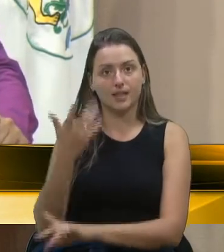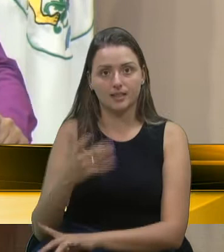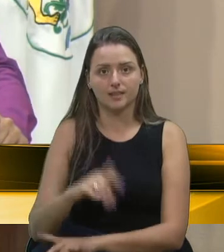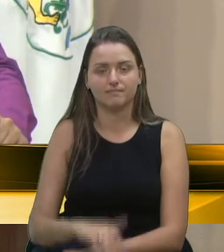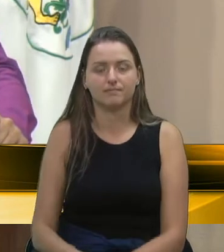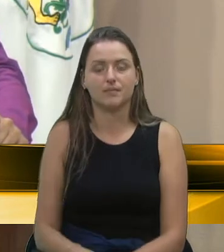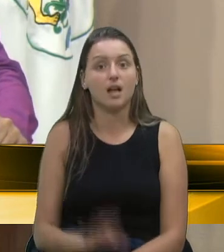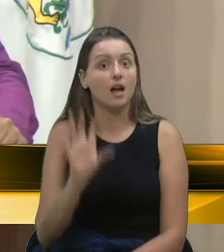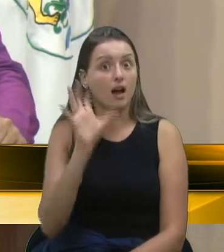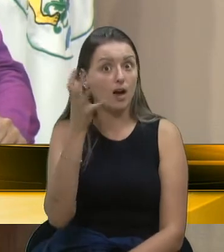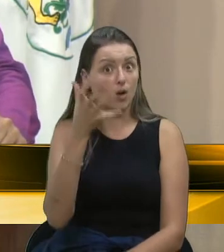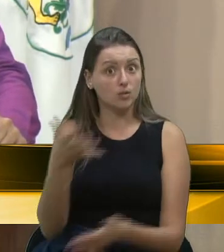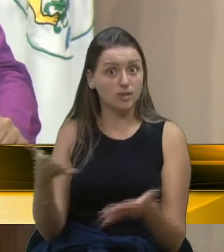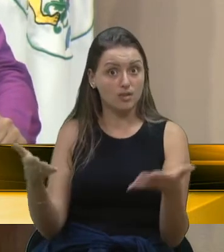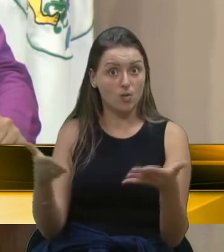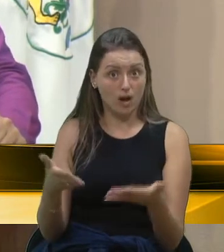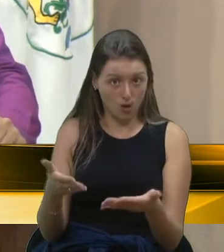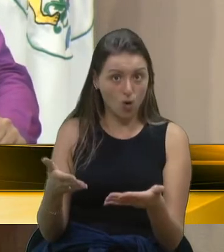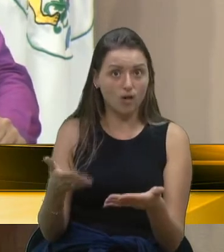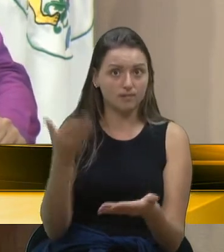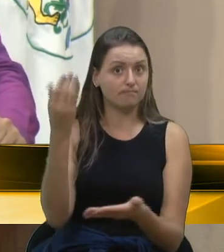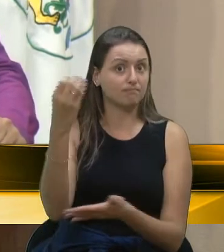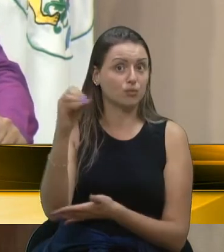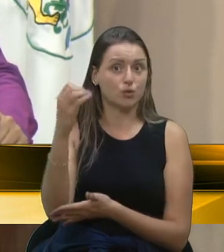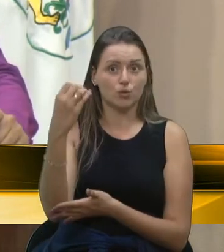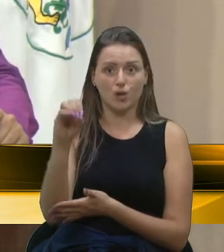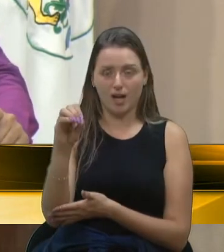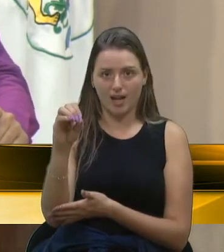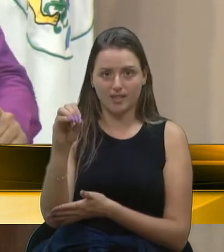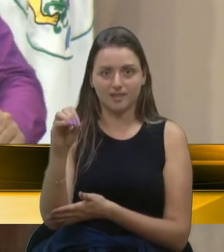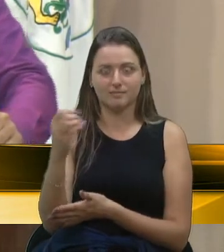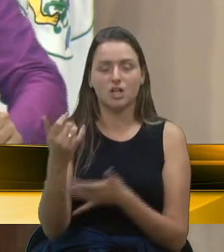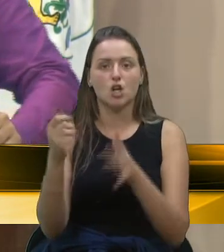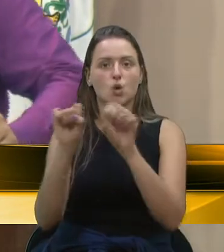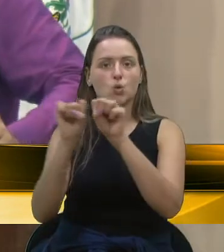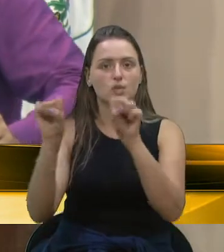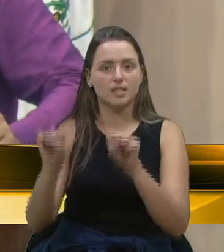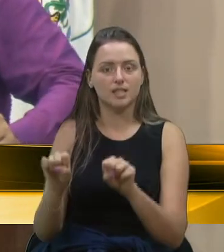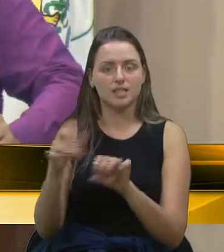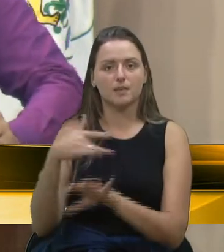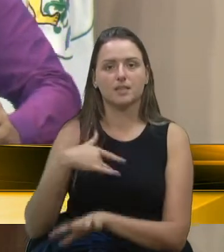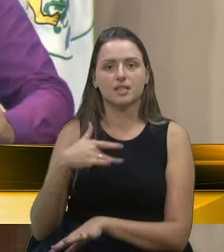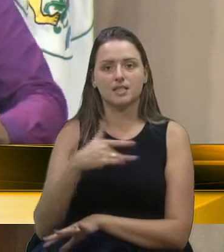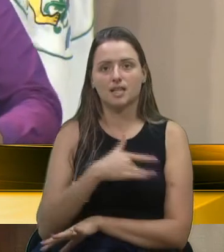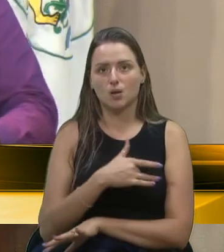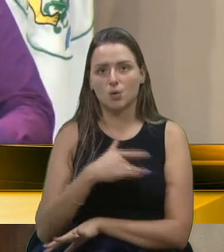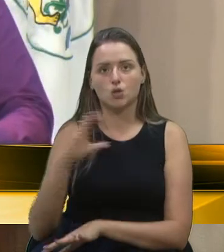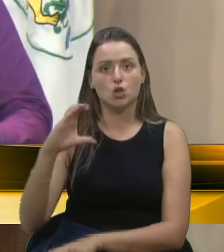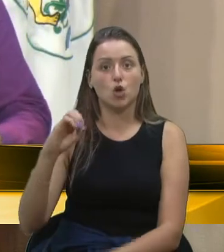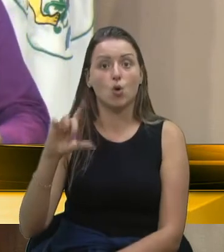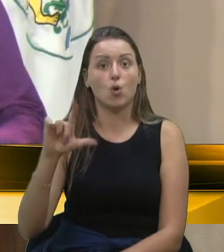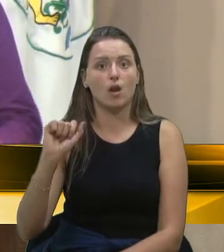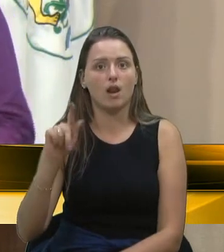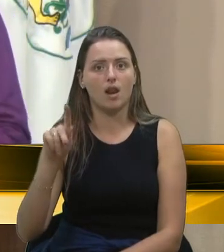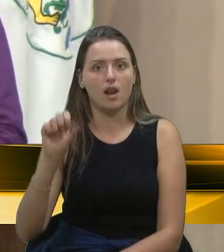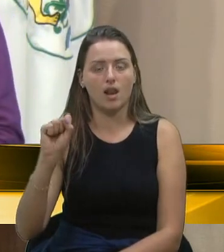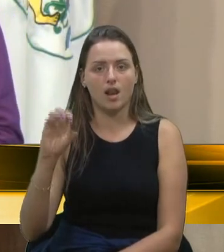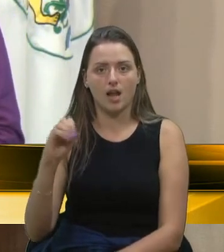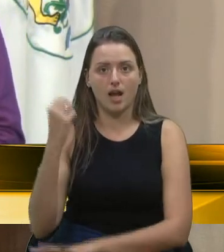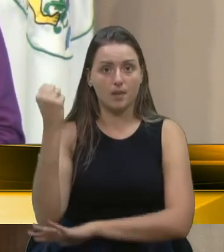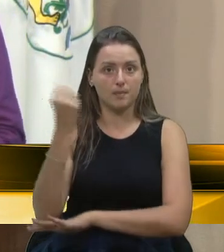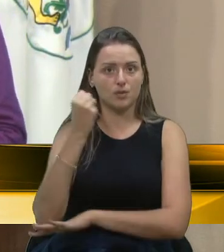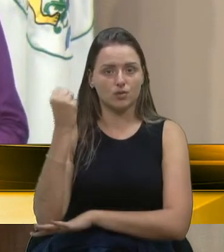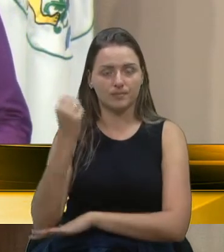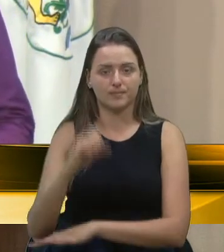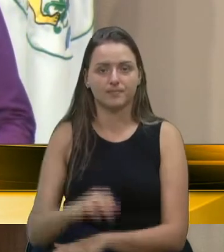Isso aconteceu agora, em Porto Alegre, que o sistema de saúde está colapsando. Já lhe concedo, vereador